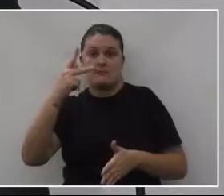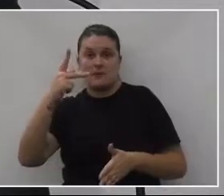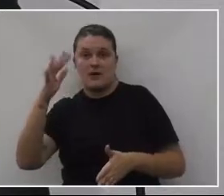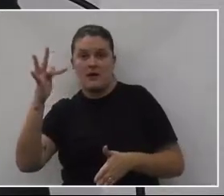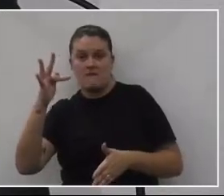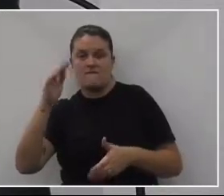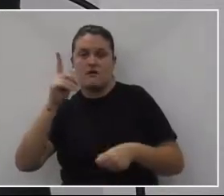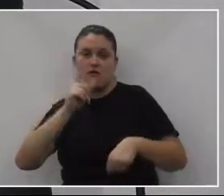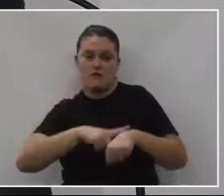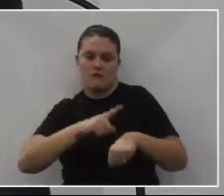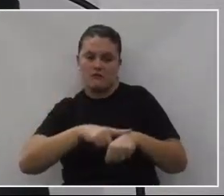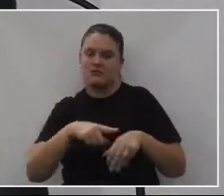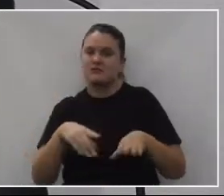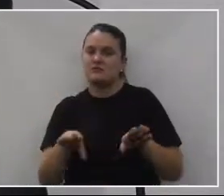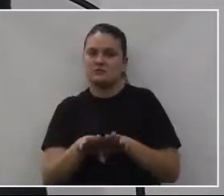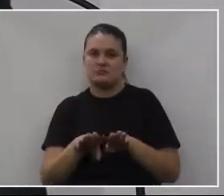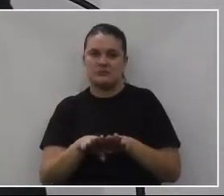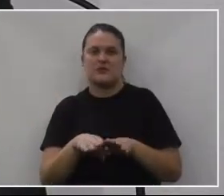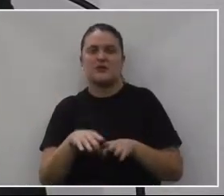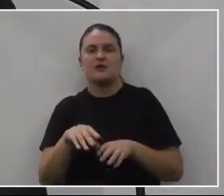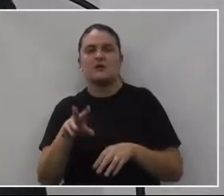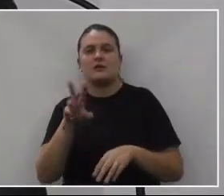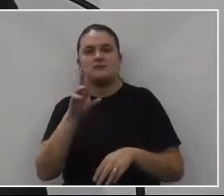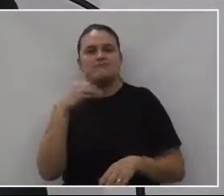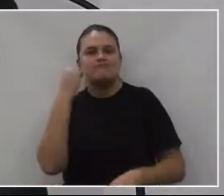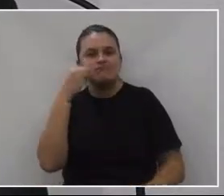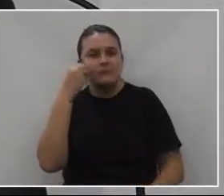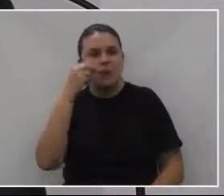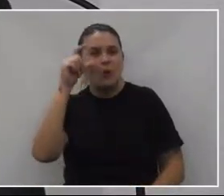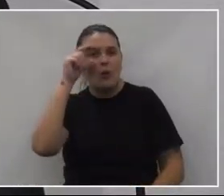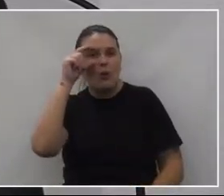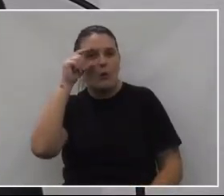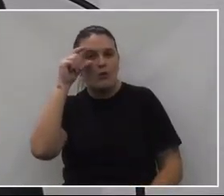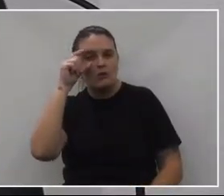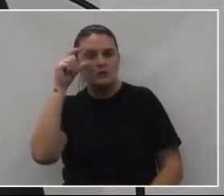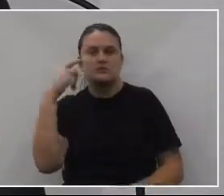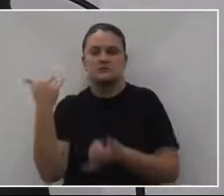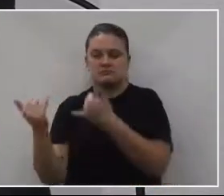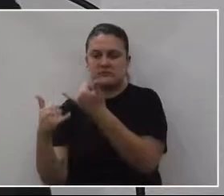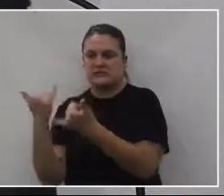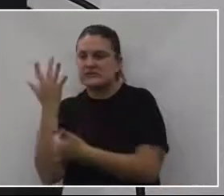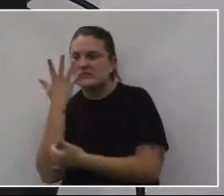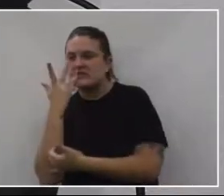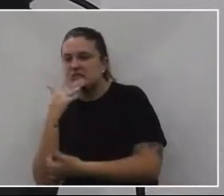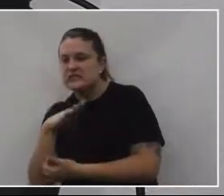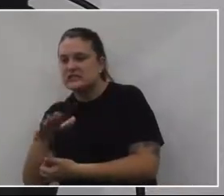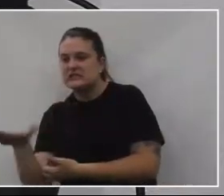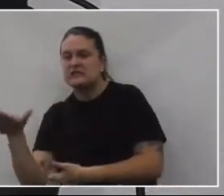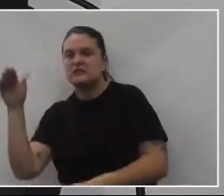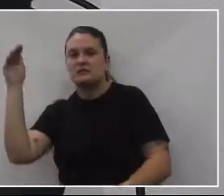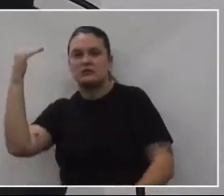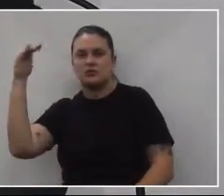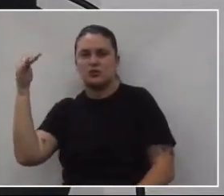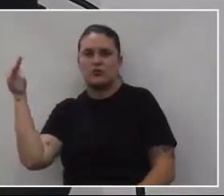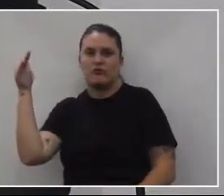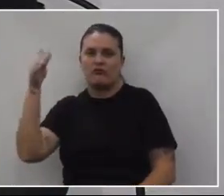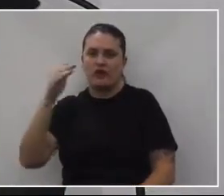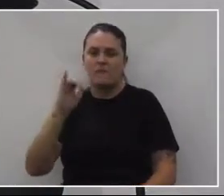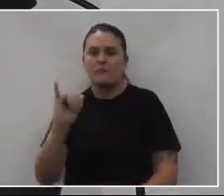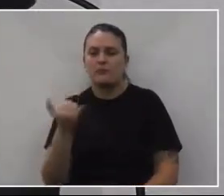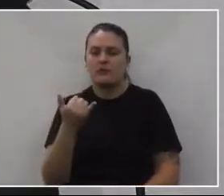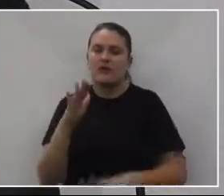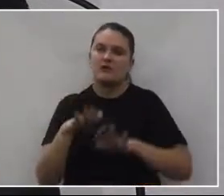todos aqueles serviços tradicionais, ali, o teste de visão, a recreação infantil, que é legal, porque daí o adulto vem, e o adulto, às vezes